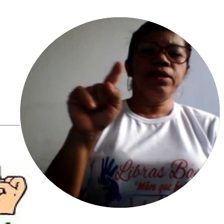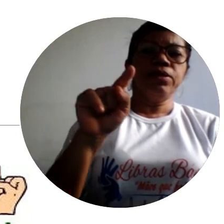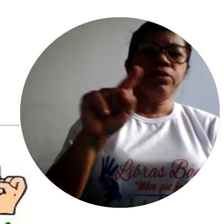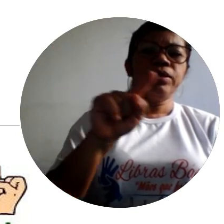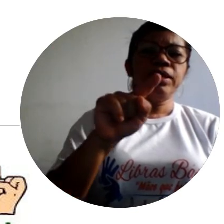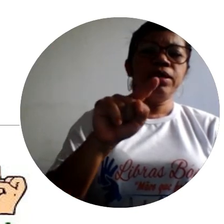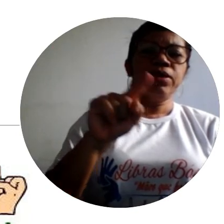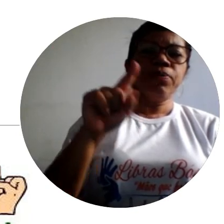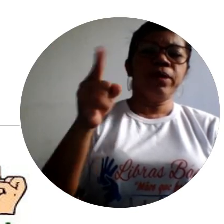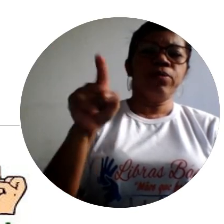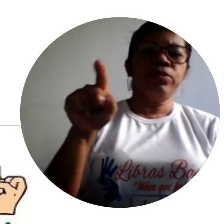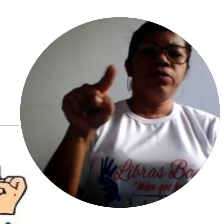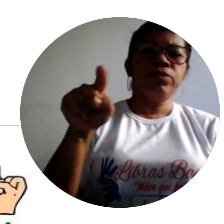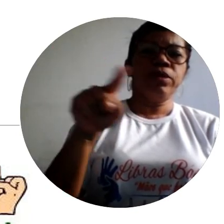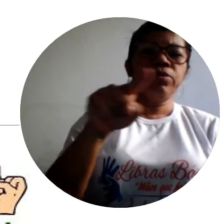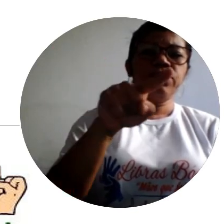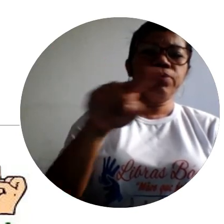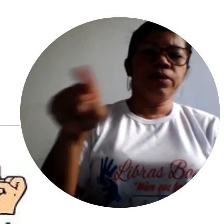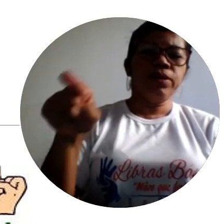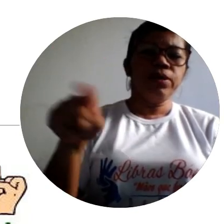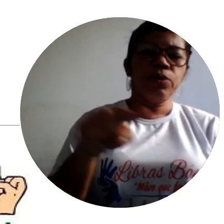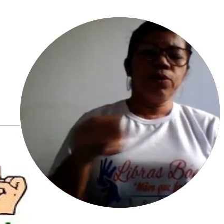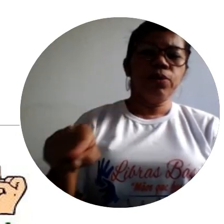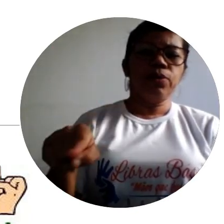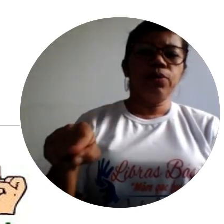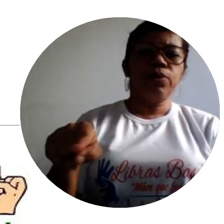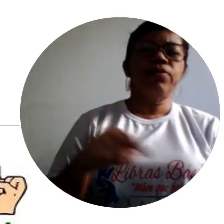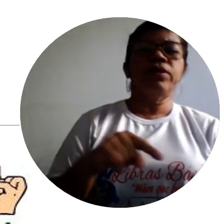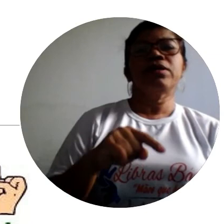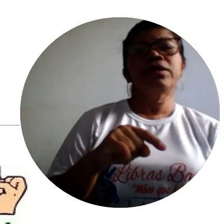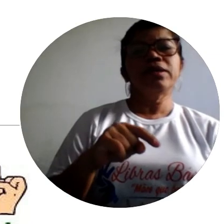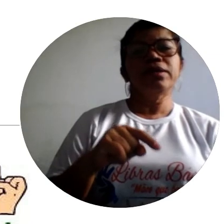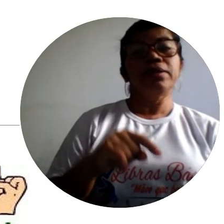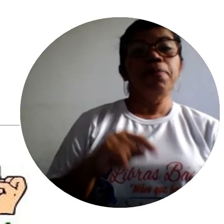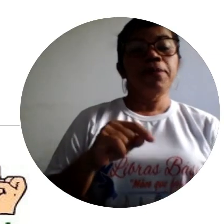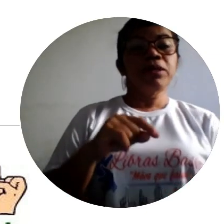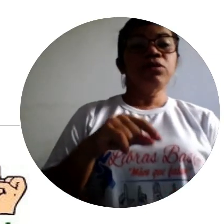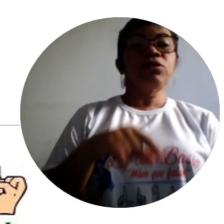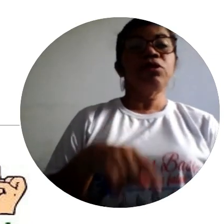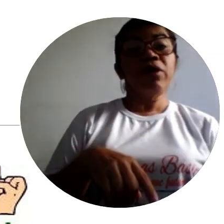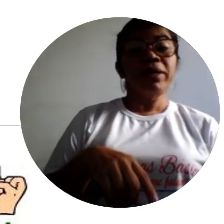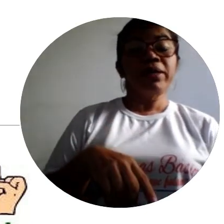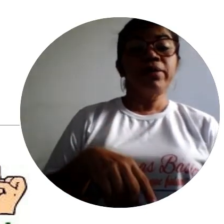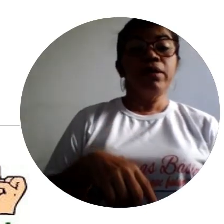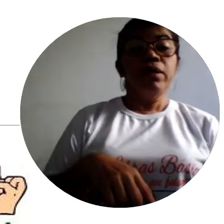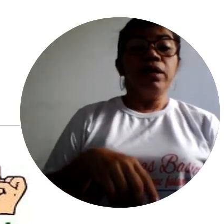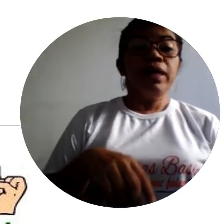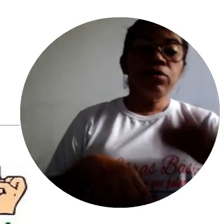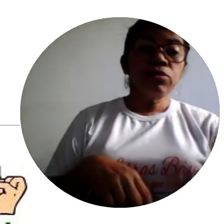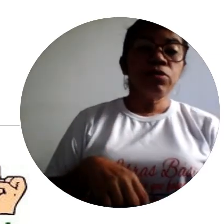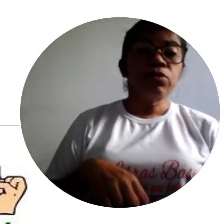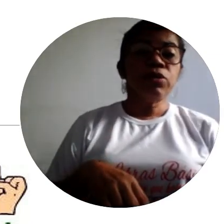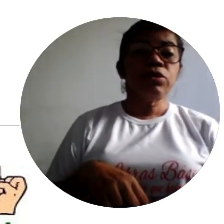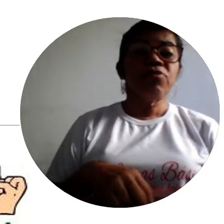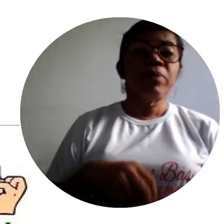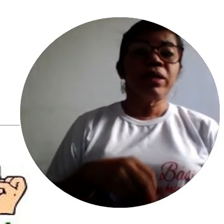E o Z, eu pego o dedo e faço a letra Z. Então, esse é o nosso alfabeto. E aí,